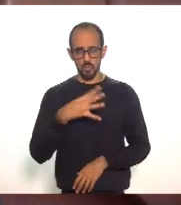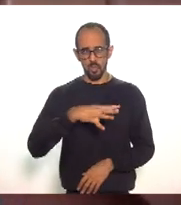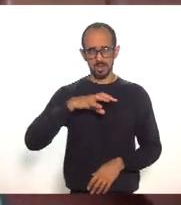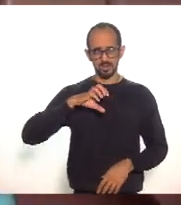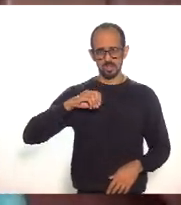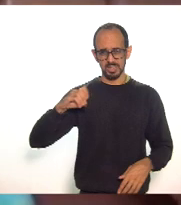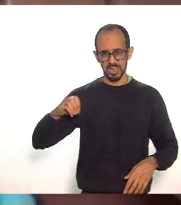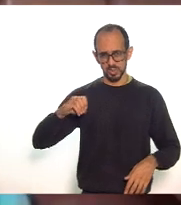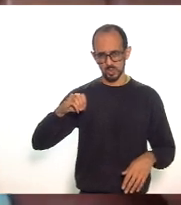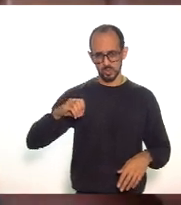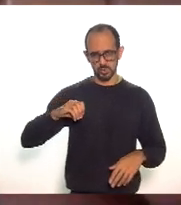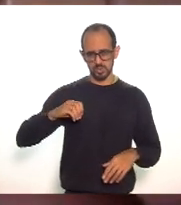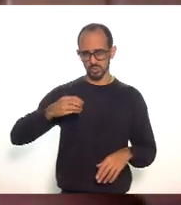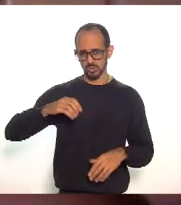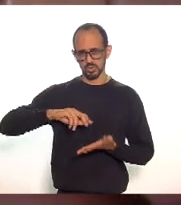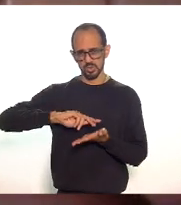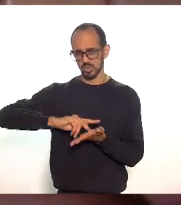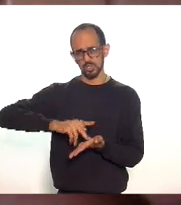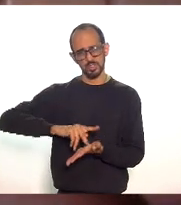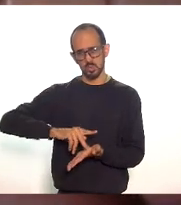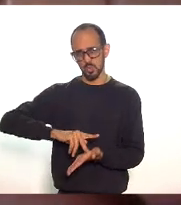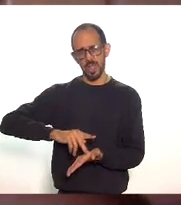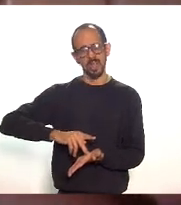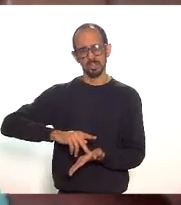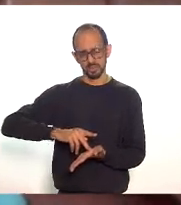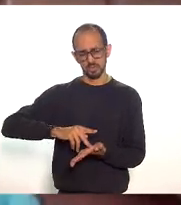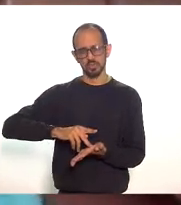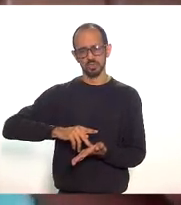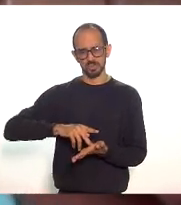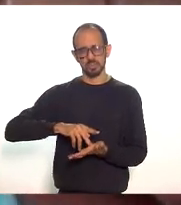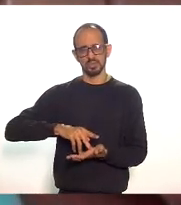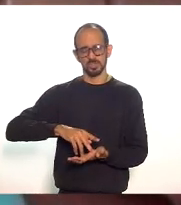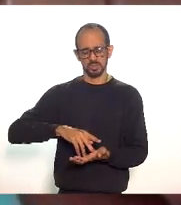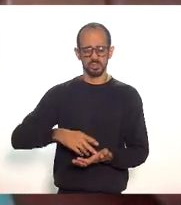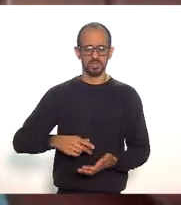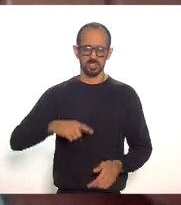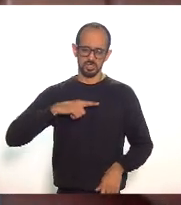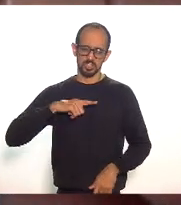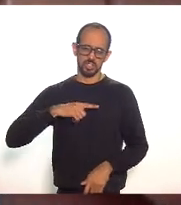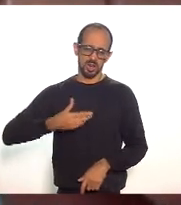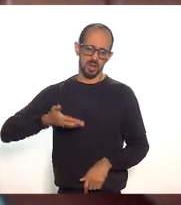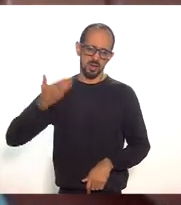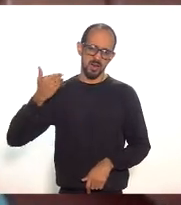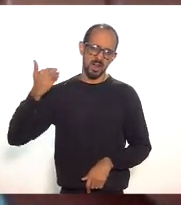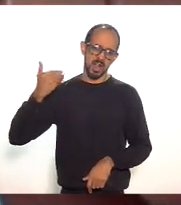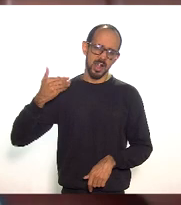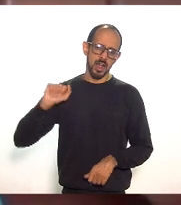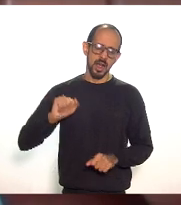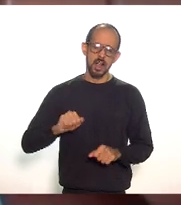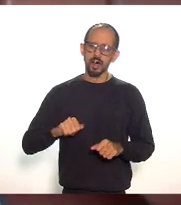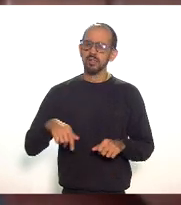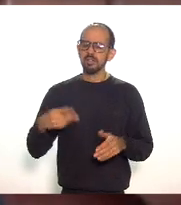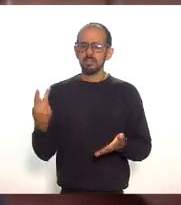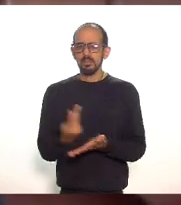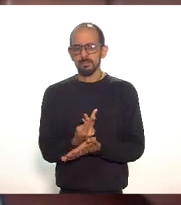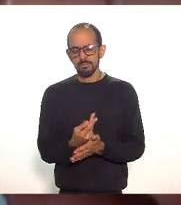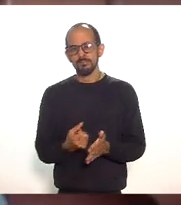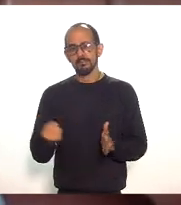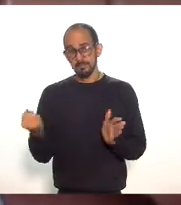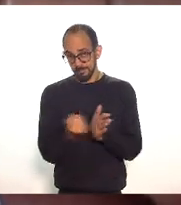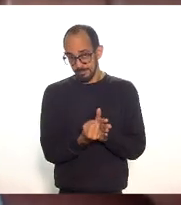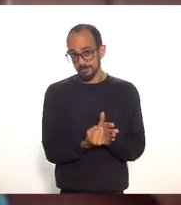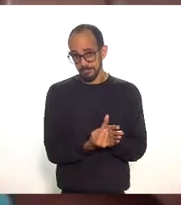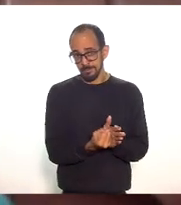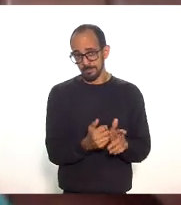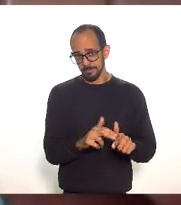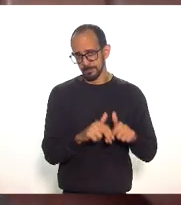dos principais sindicatos, entre os 2.000 sindicatos existentes à época, foram diretamente atingidos pelo regime.